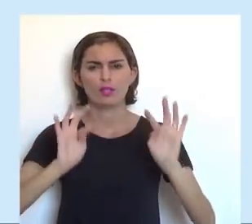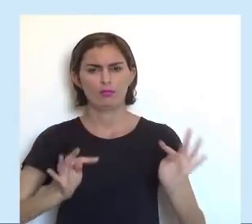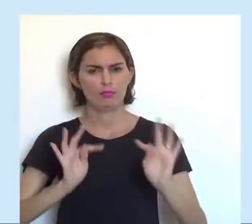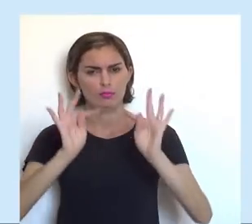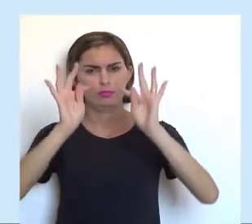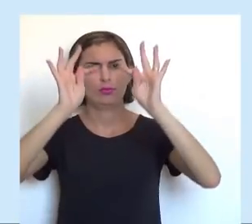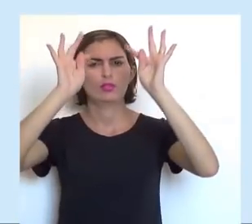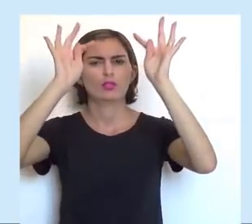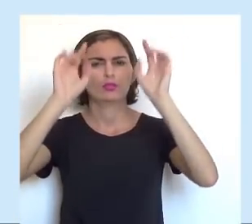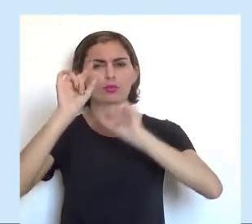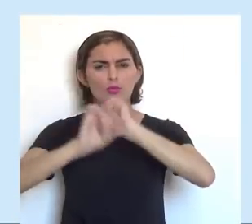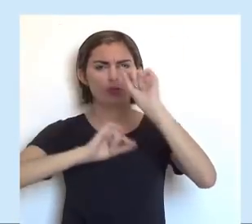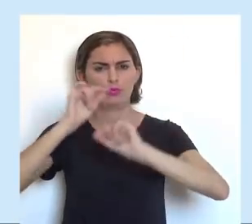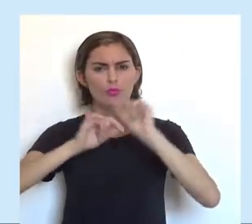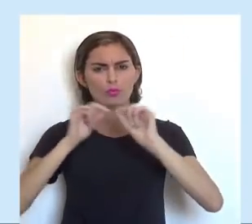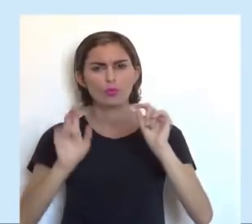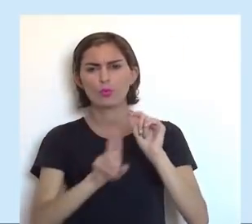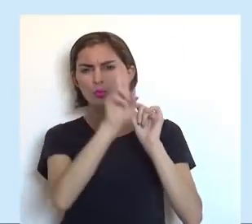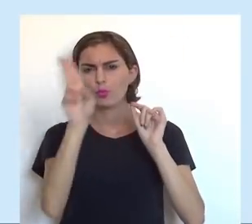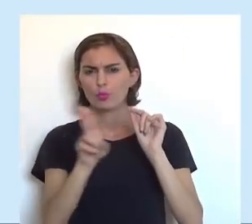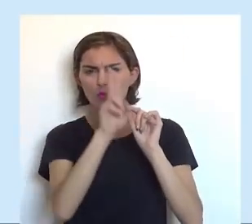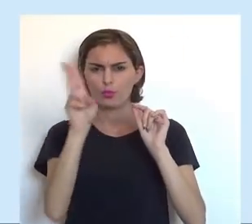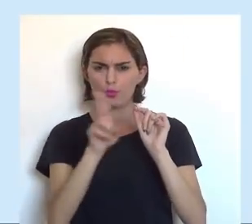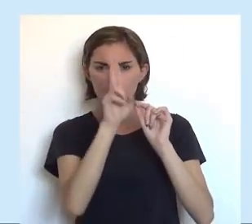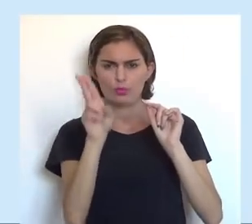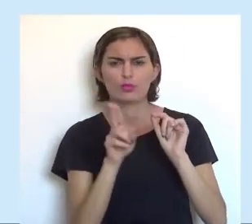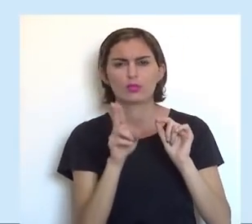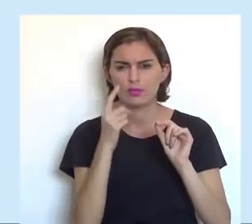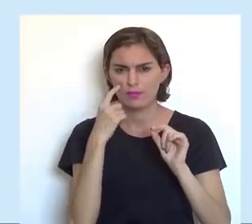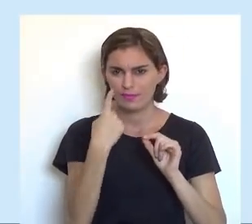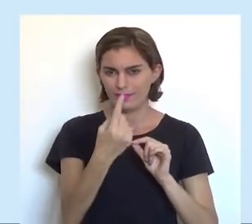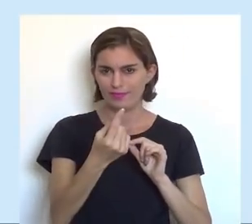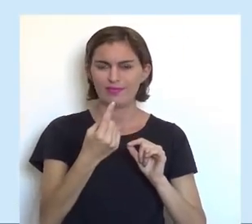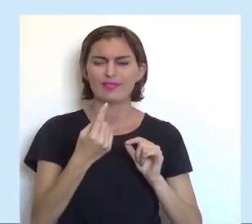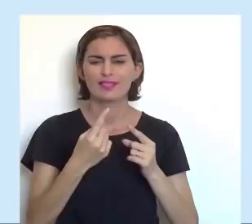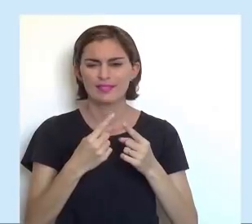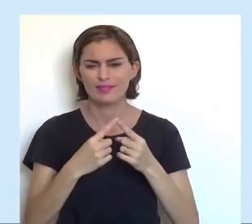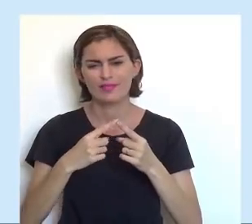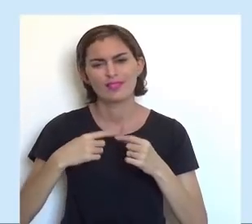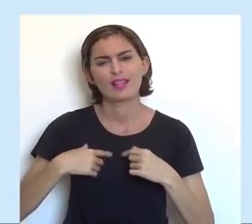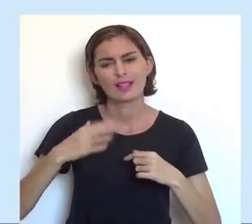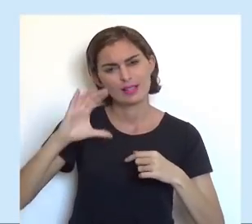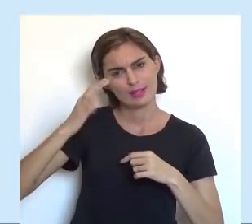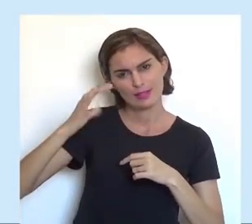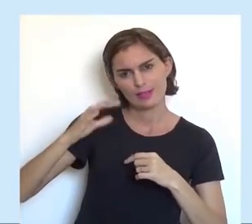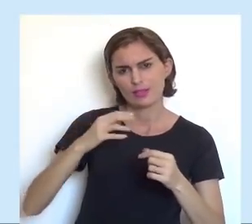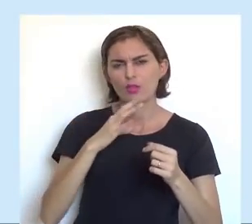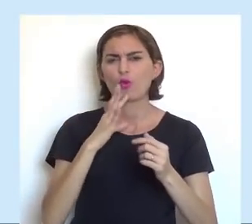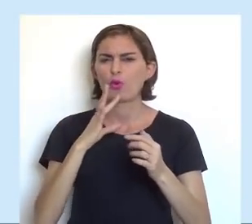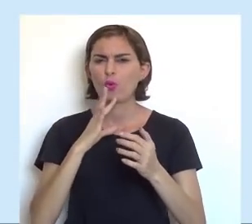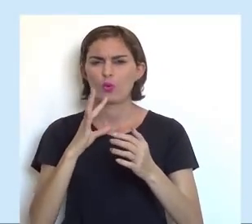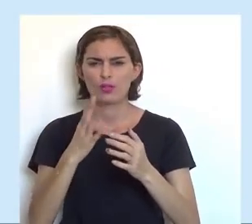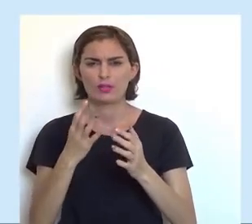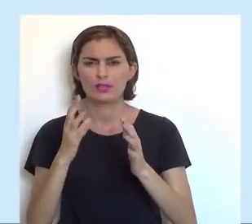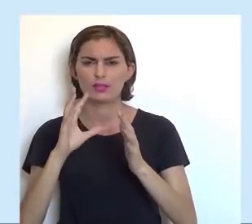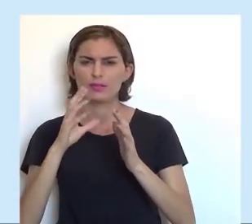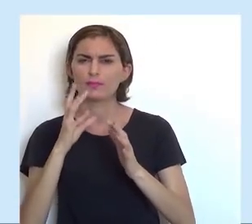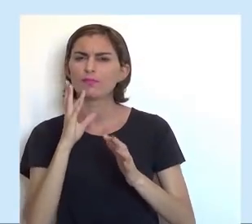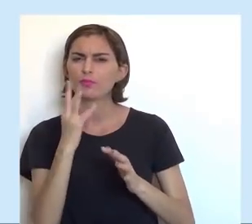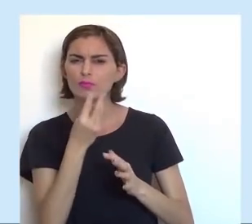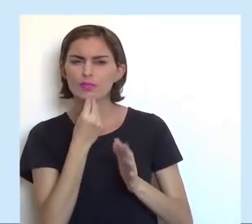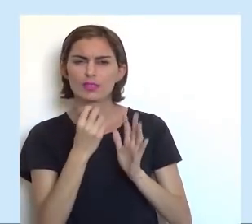uma tecnologia que utiliza a pirólise. A pirólise já é uma ciência conhecida há séculos,